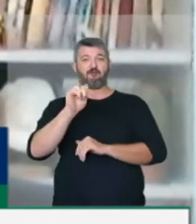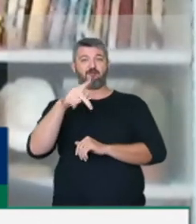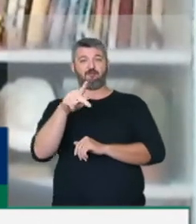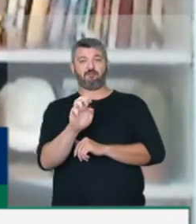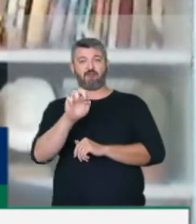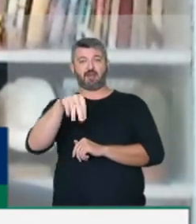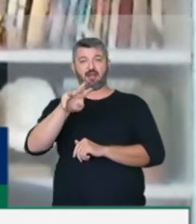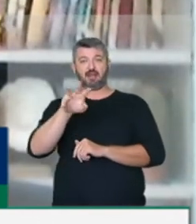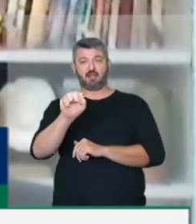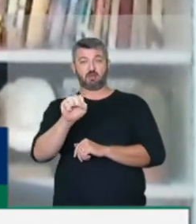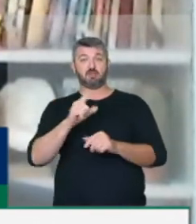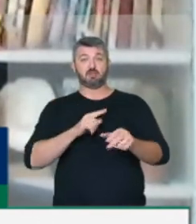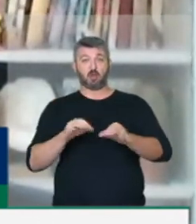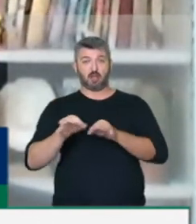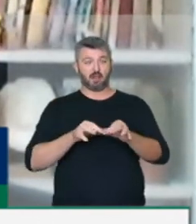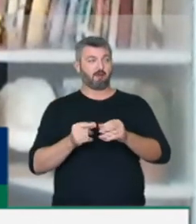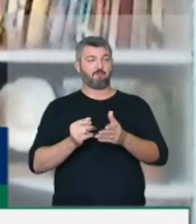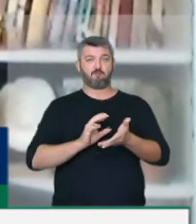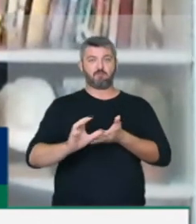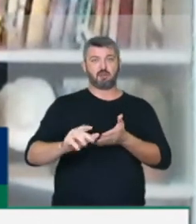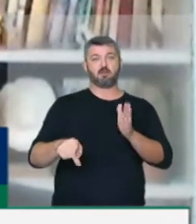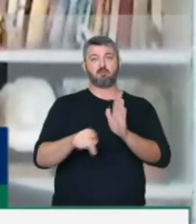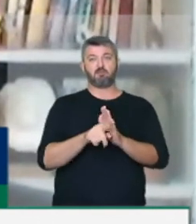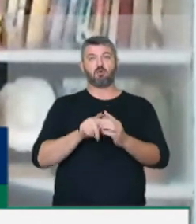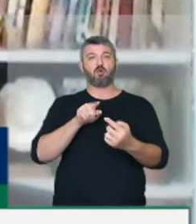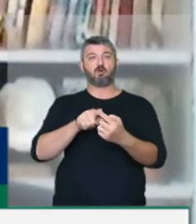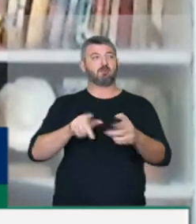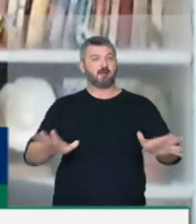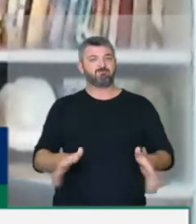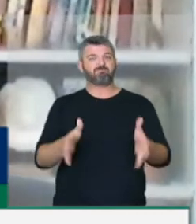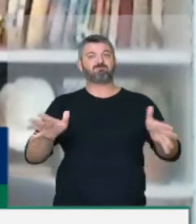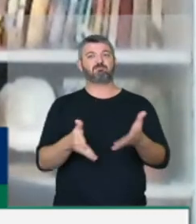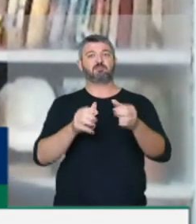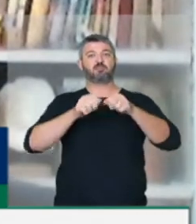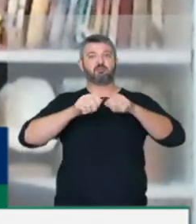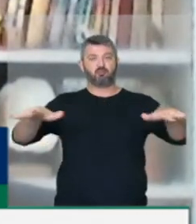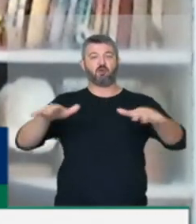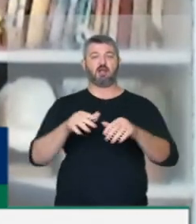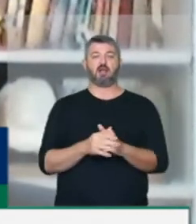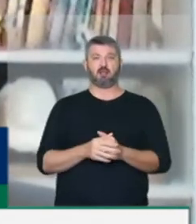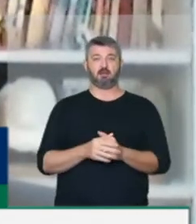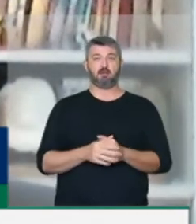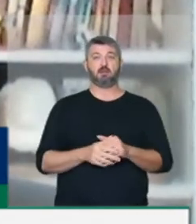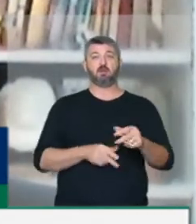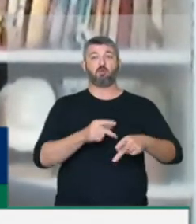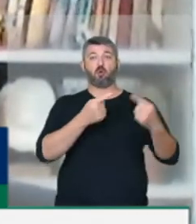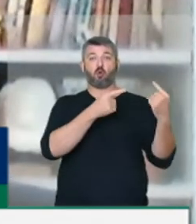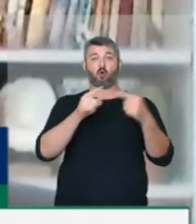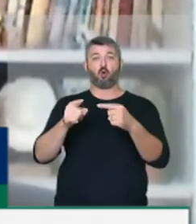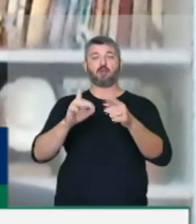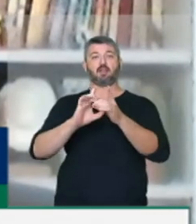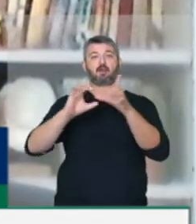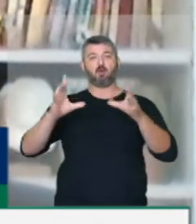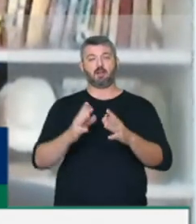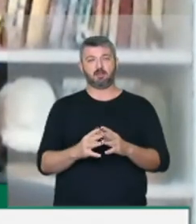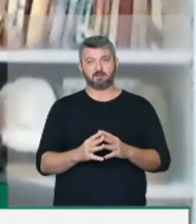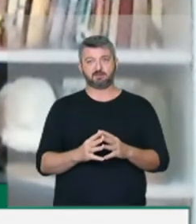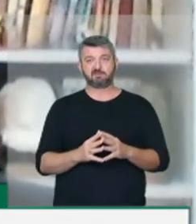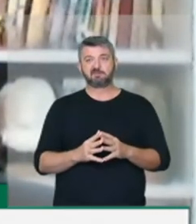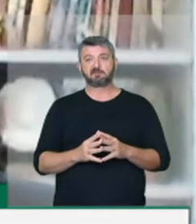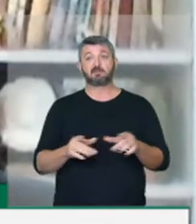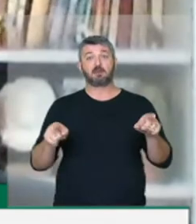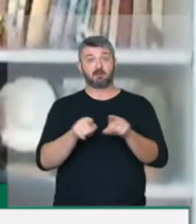a organização e o financiamento destinados à mobilização e incitação da população contra o regime democrático.